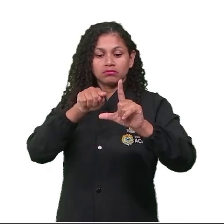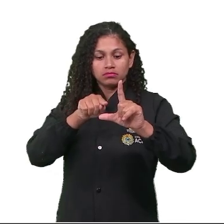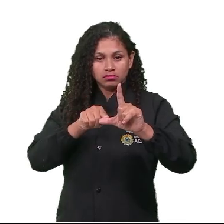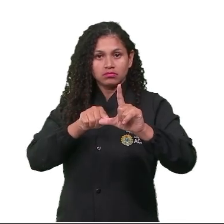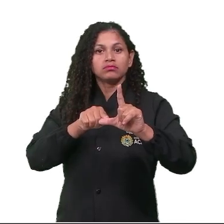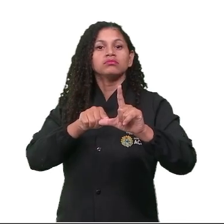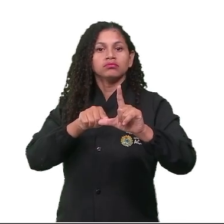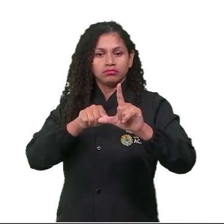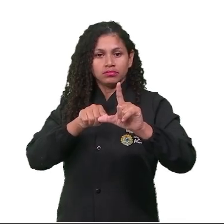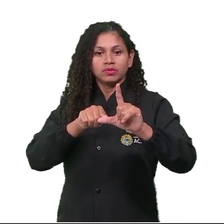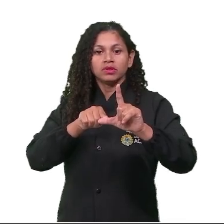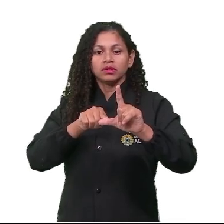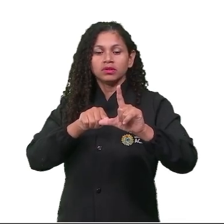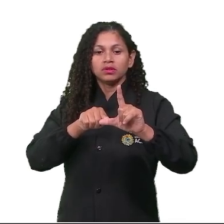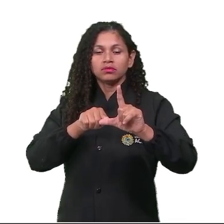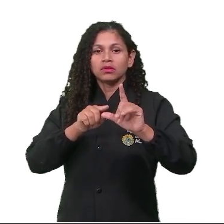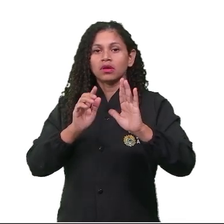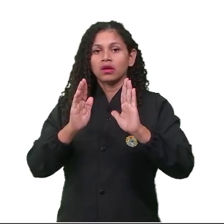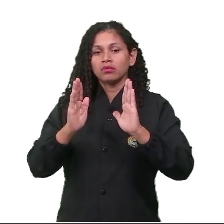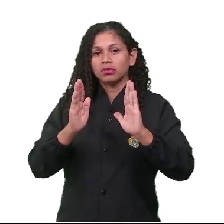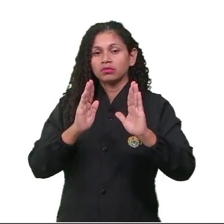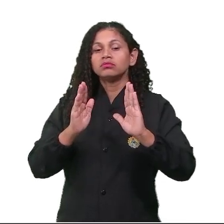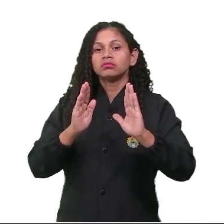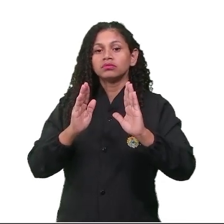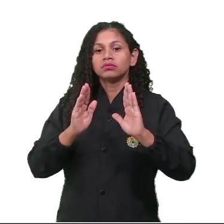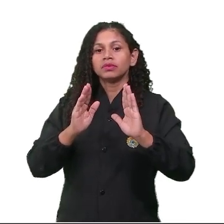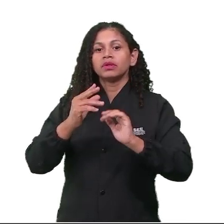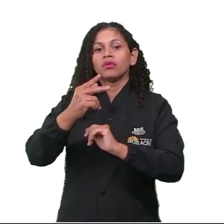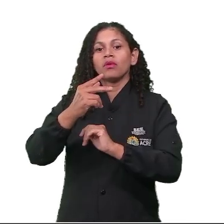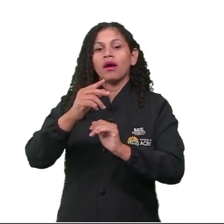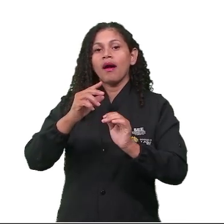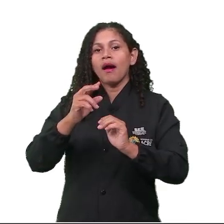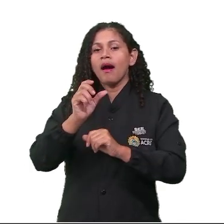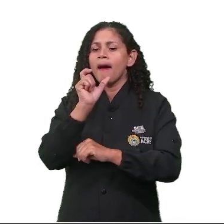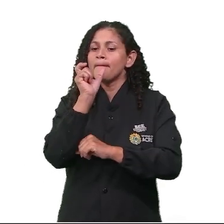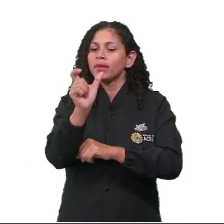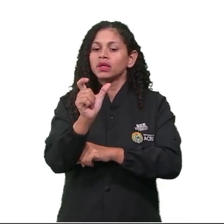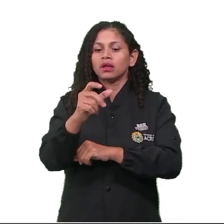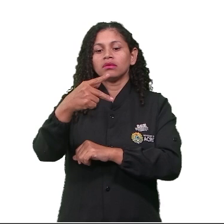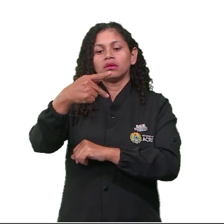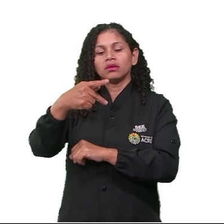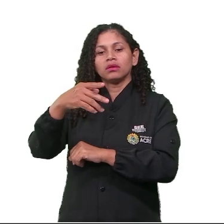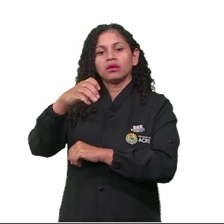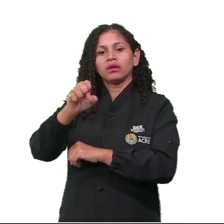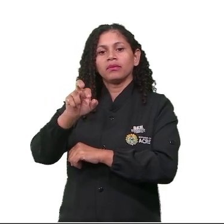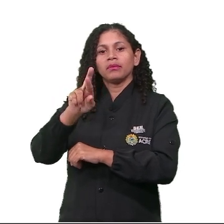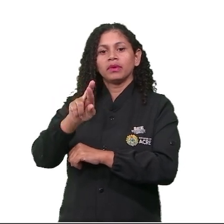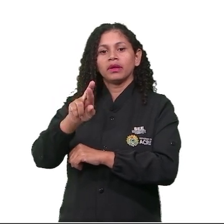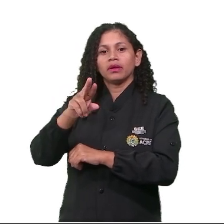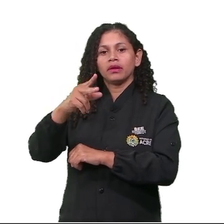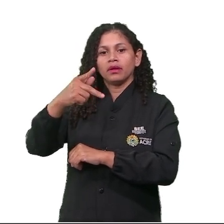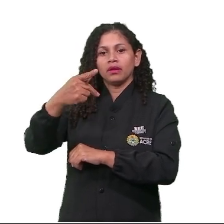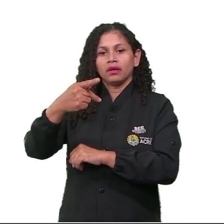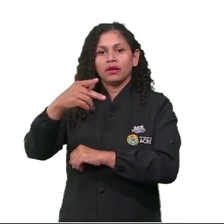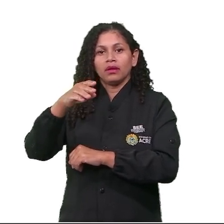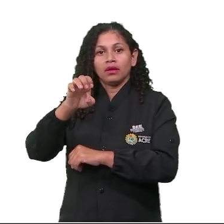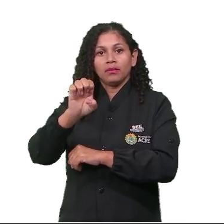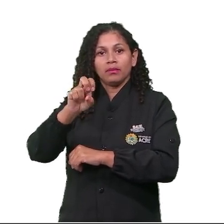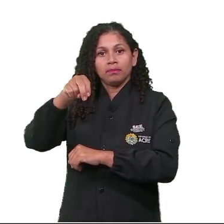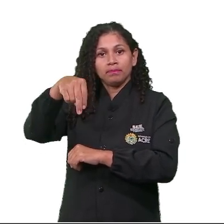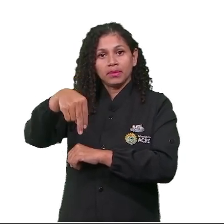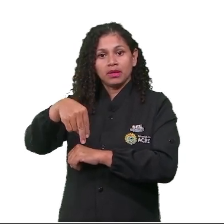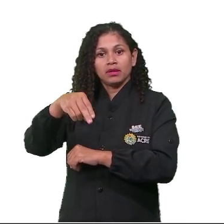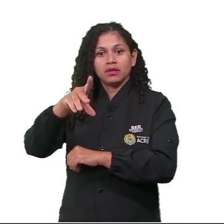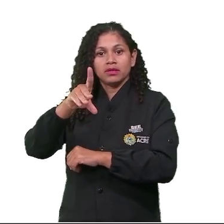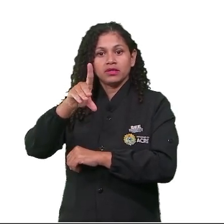perpendicular, estamos se referindo a algo que forma um ângulo de 90 graus. E o prisma reto, ele forma com a sua aresta um ângulo de